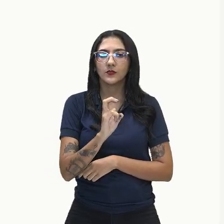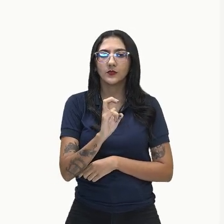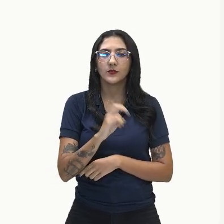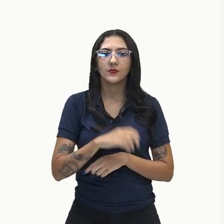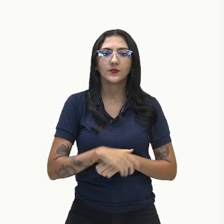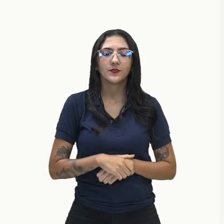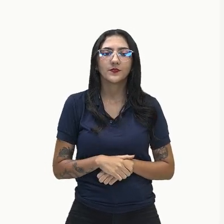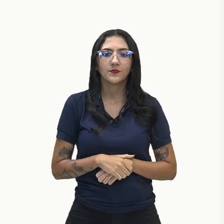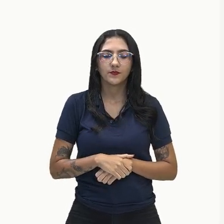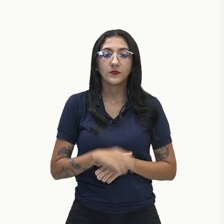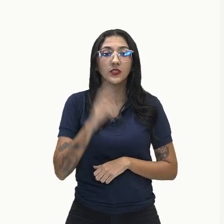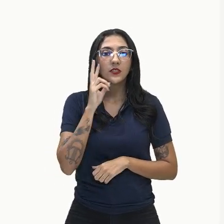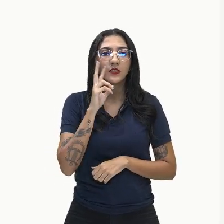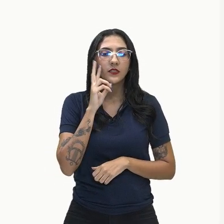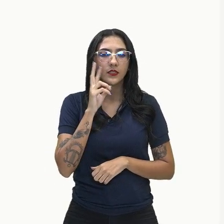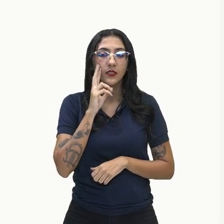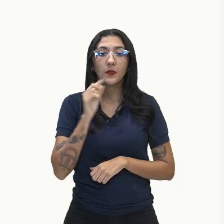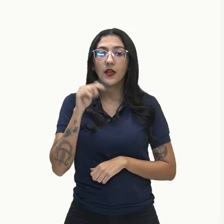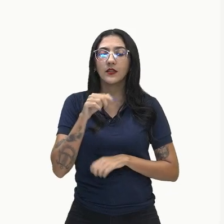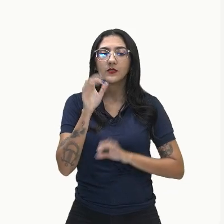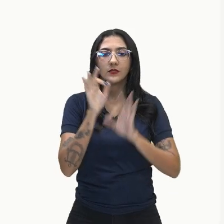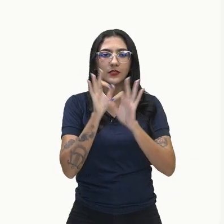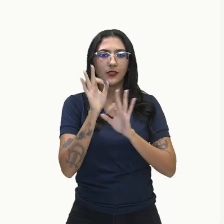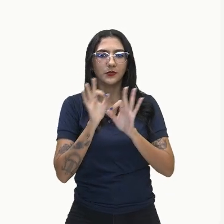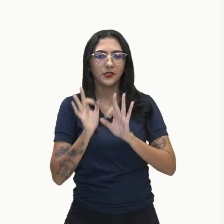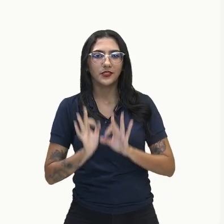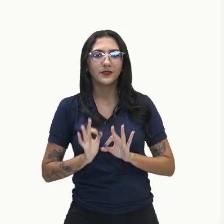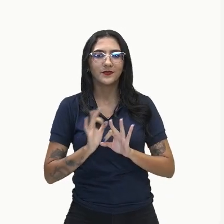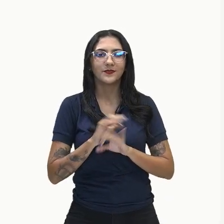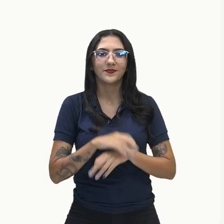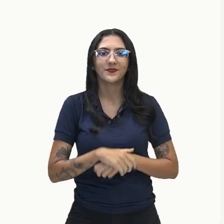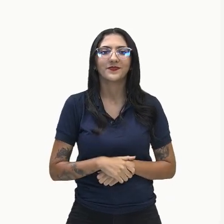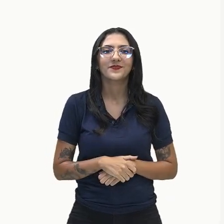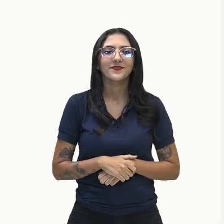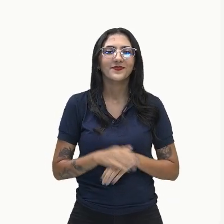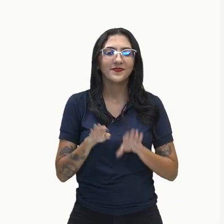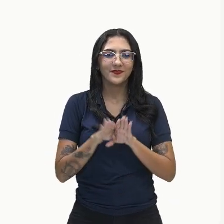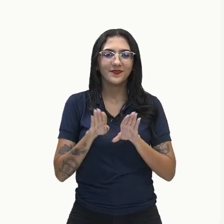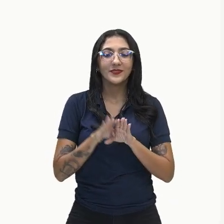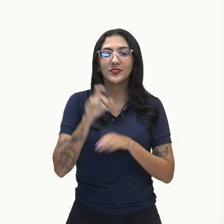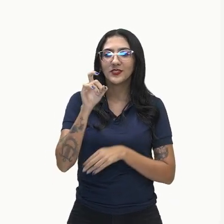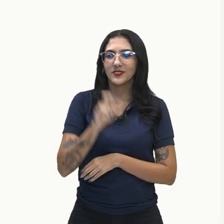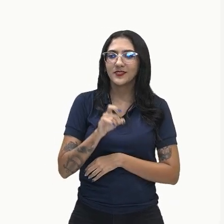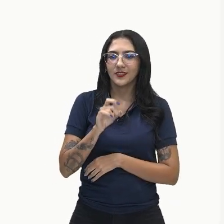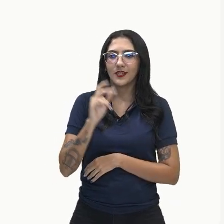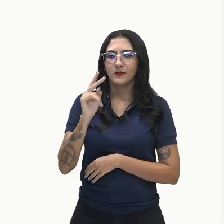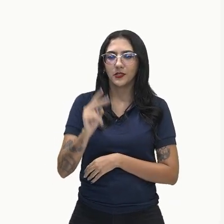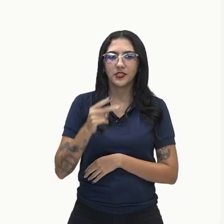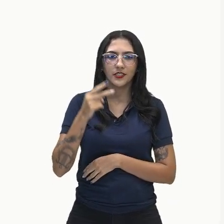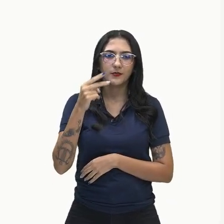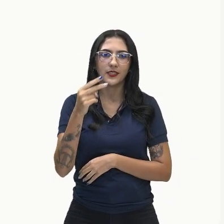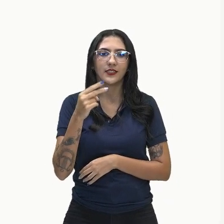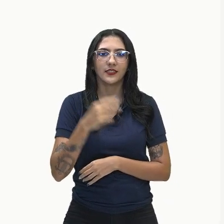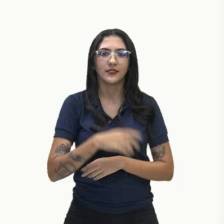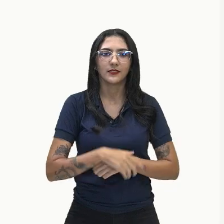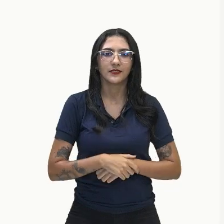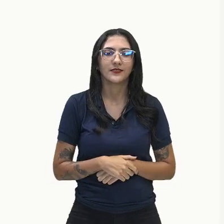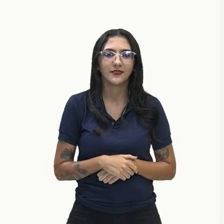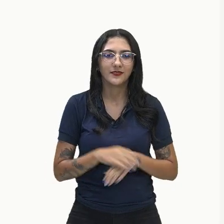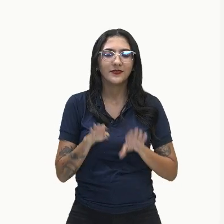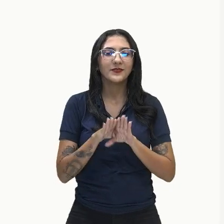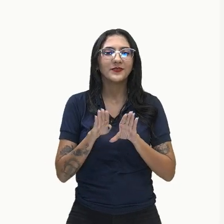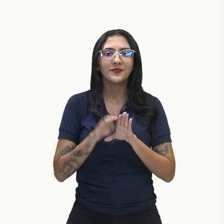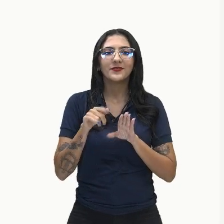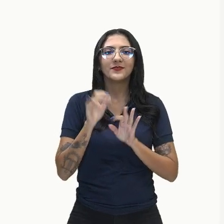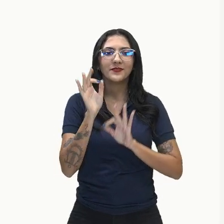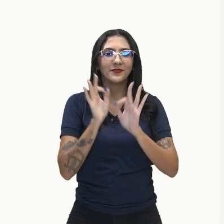625. Esquece, ó, para resolver essa equação, nós temos aí o x ao quadrado vamos passar para o outro lado dividindo, do outro lado na forma